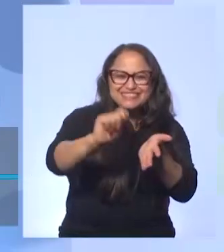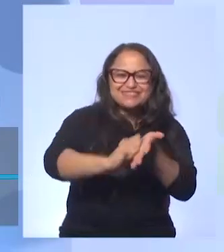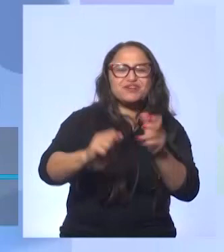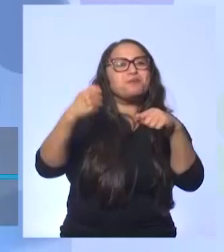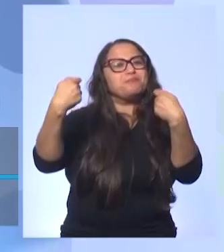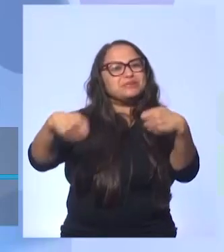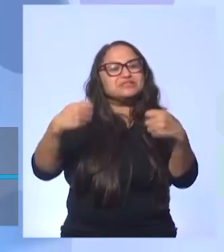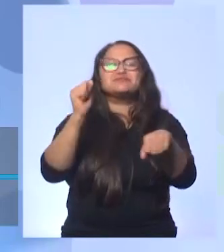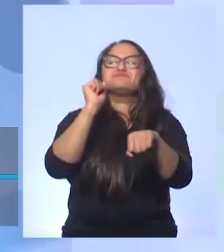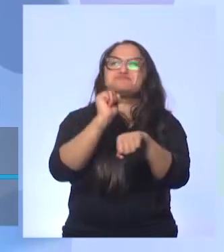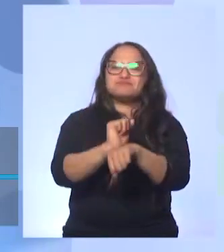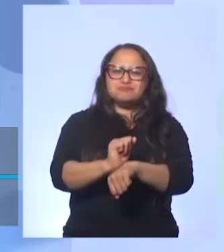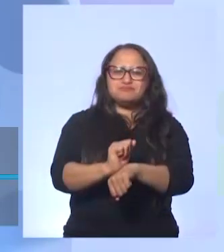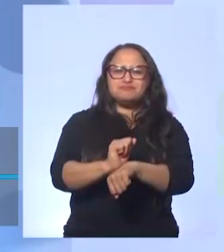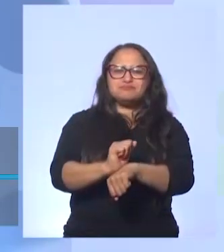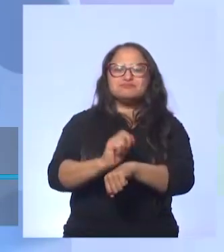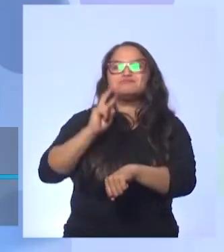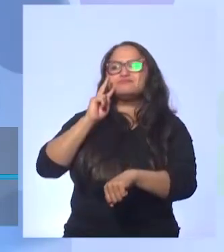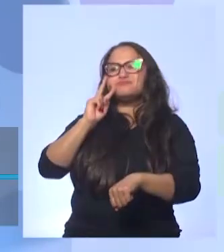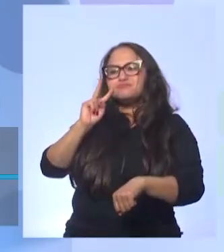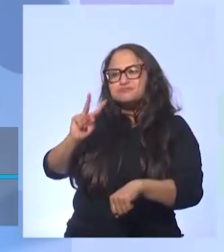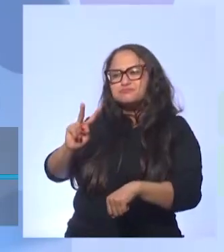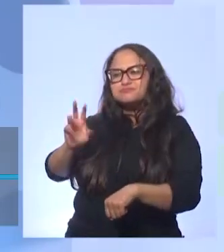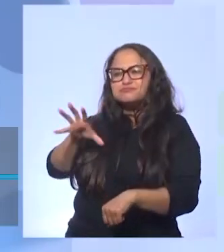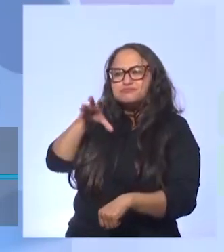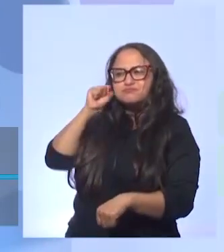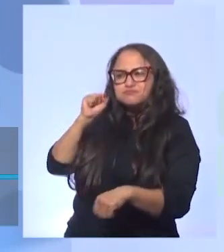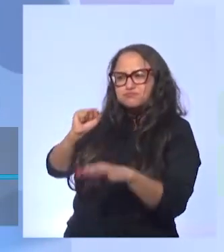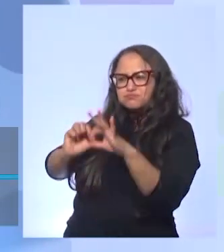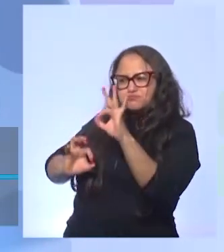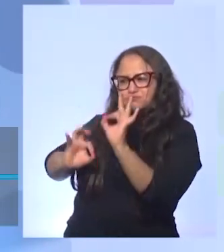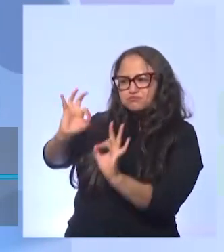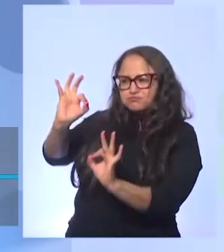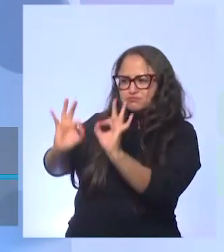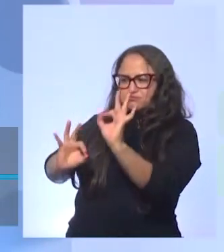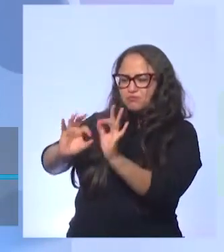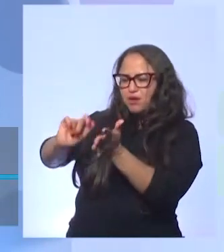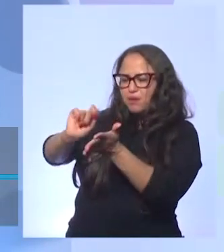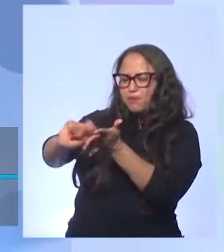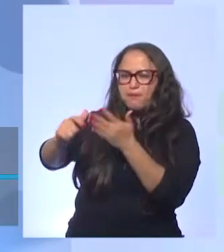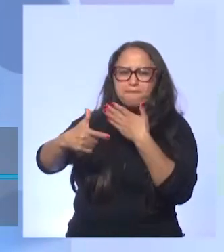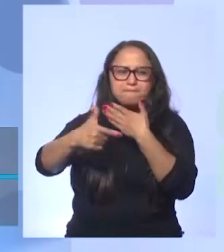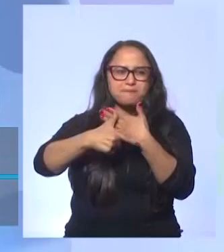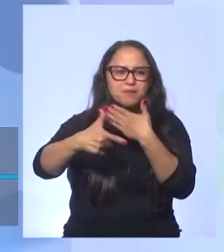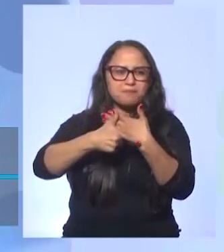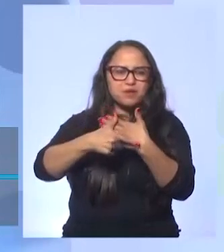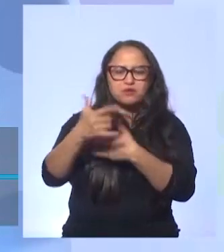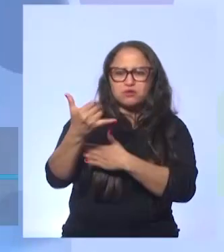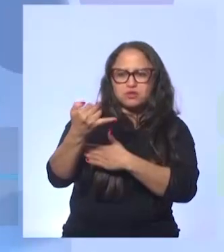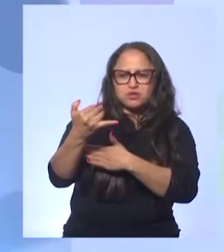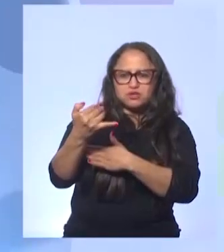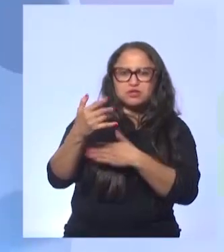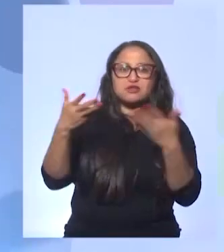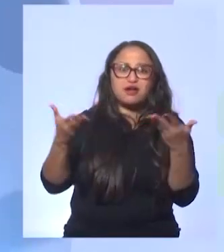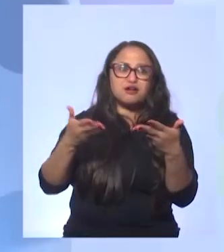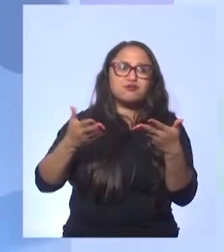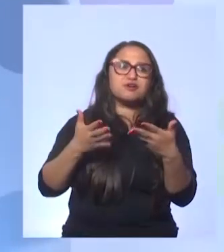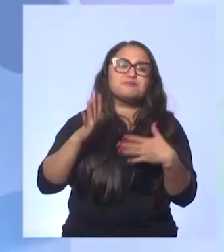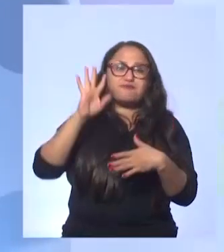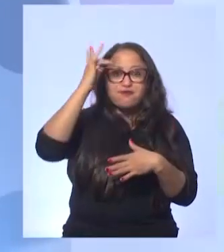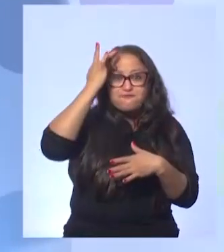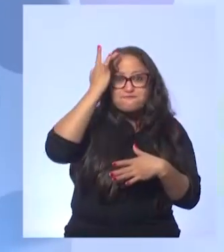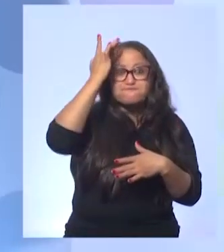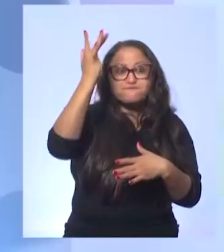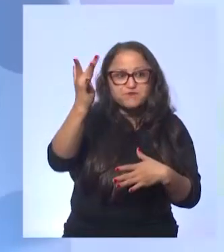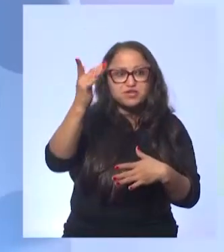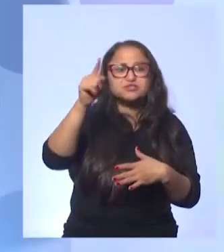hora que você vai parar, é a hora que você começa a organizar o seu texto. Então, pegue papel e caneta. Eu trouxe uma definição para ficar mais fácil. Vocês podem